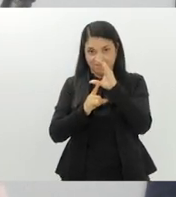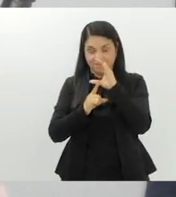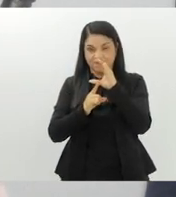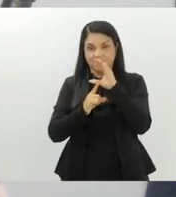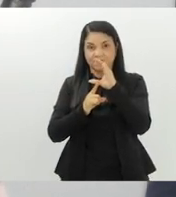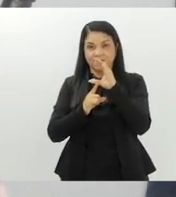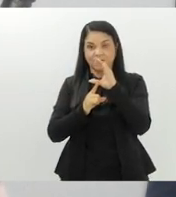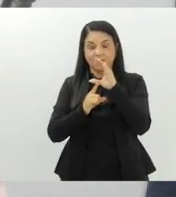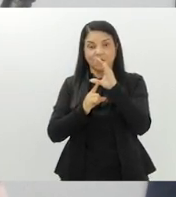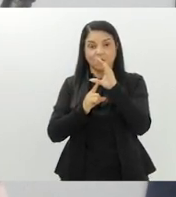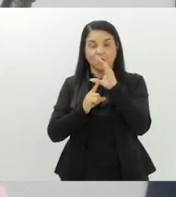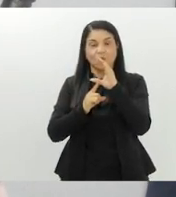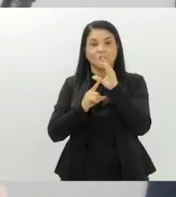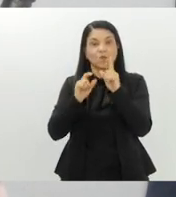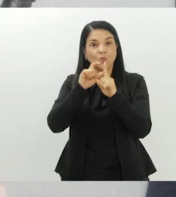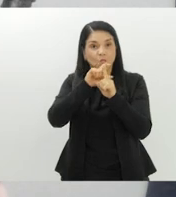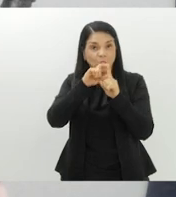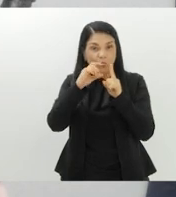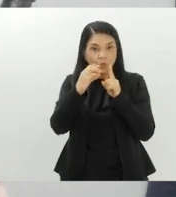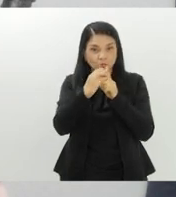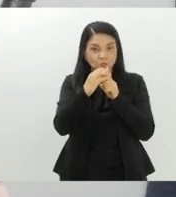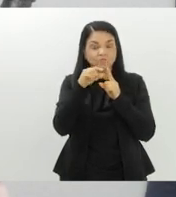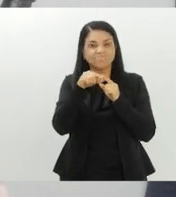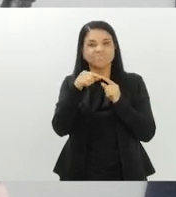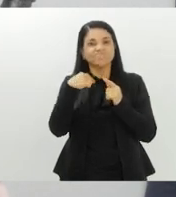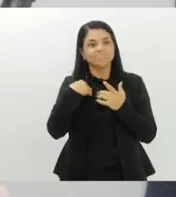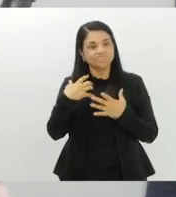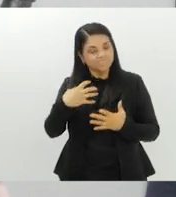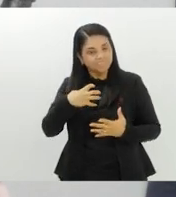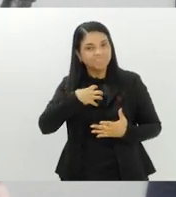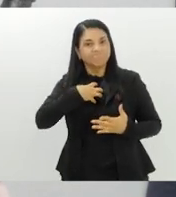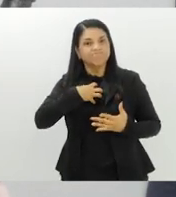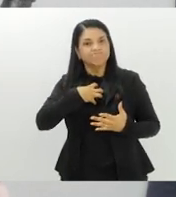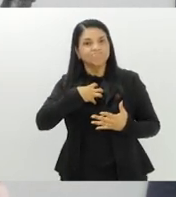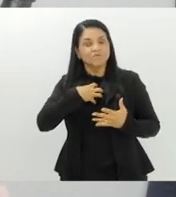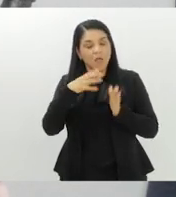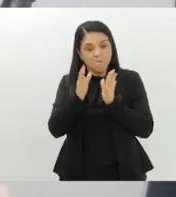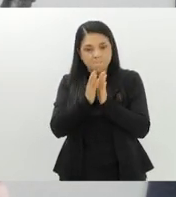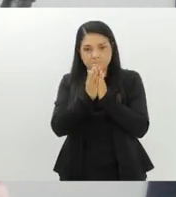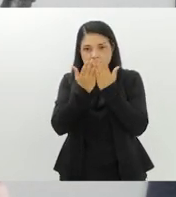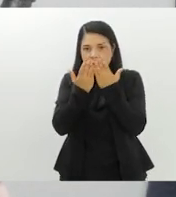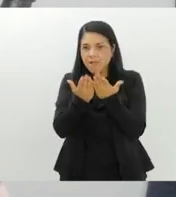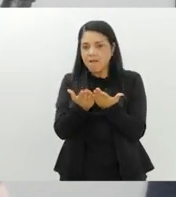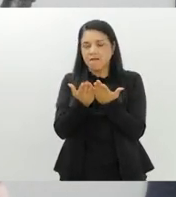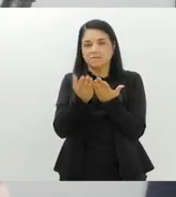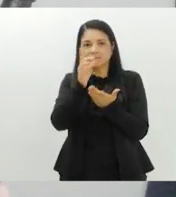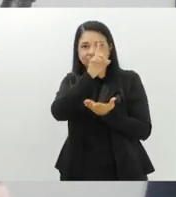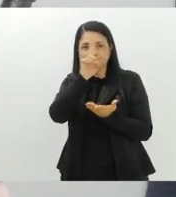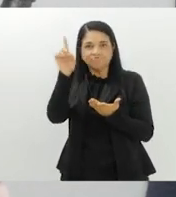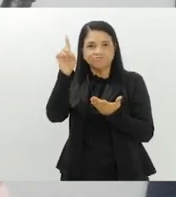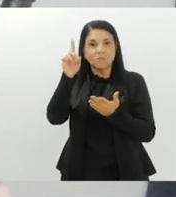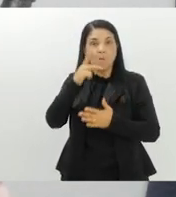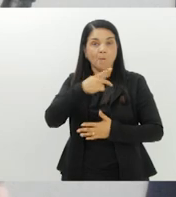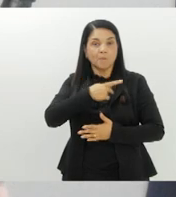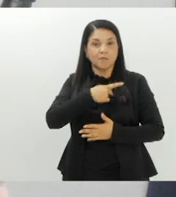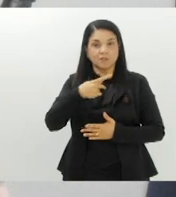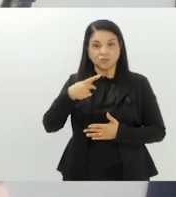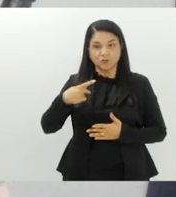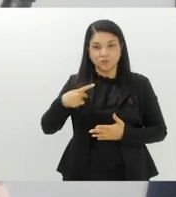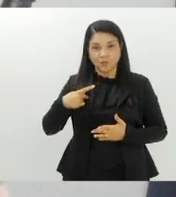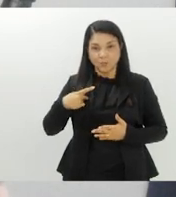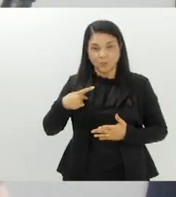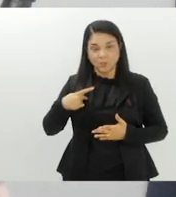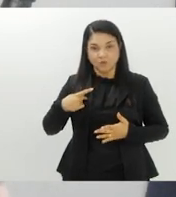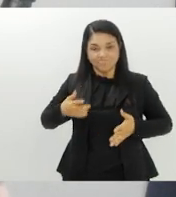que nós tivemos um impacto muito grande, porque a palavra foi proferida por um pastor tetraplégico.